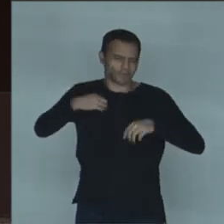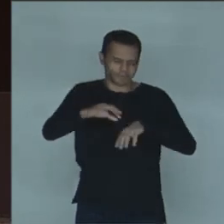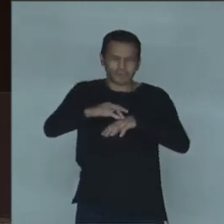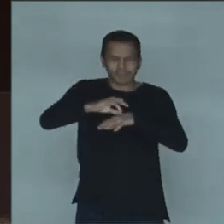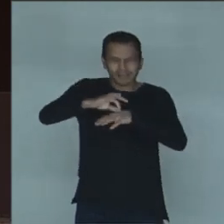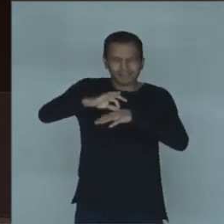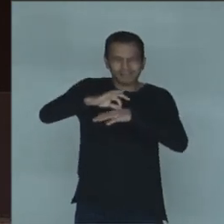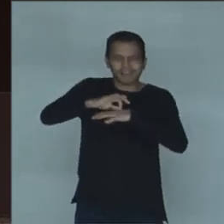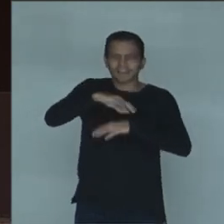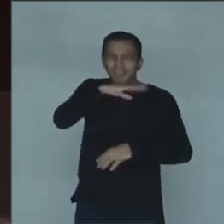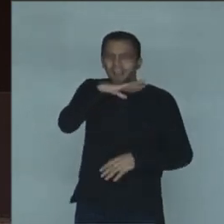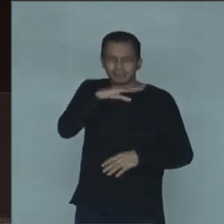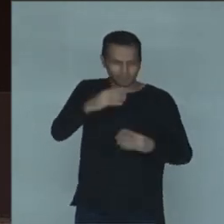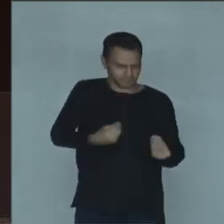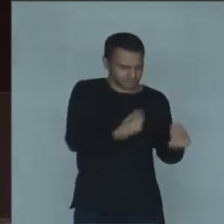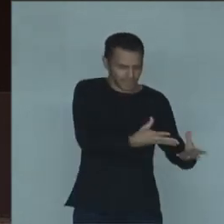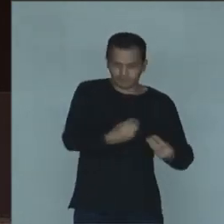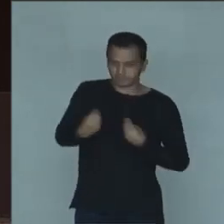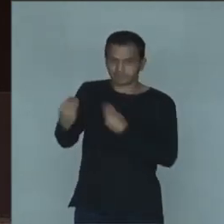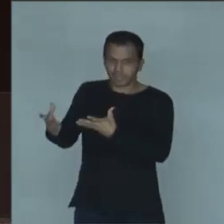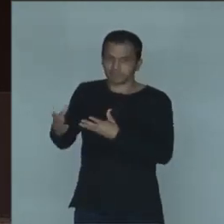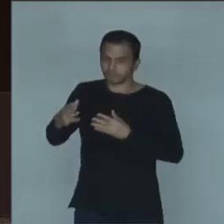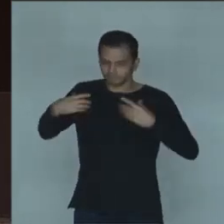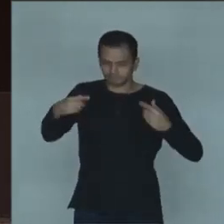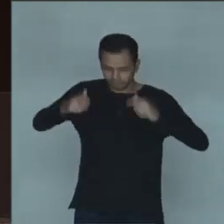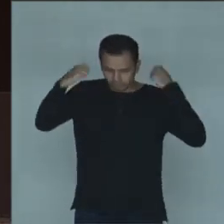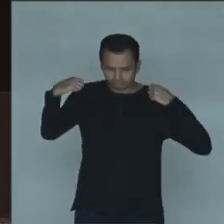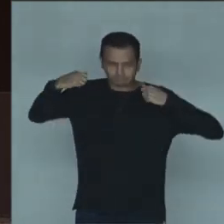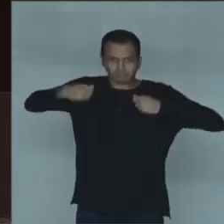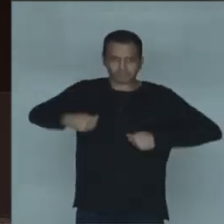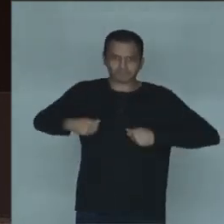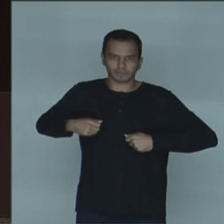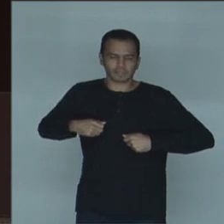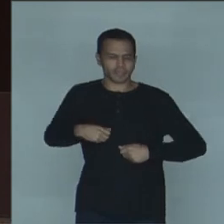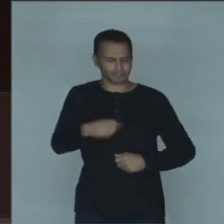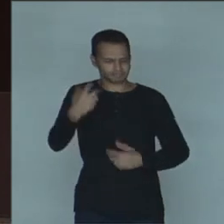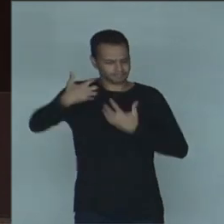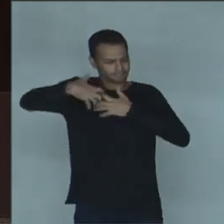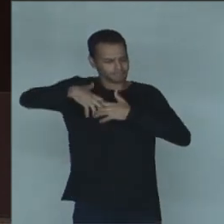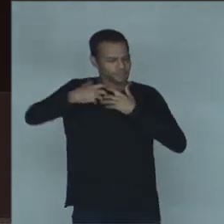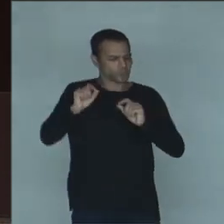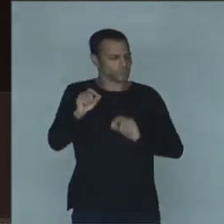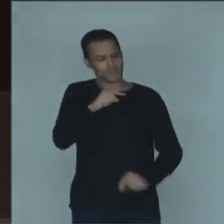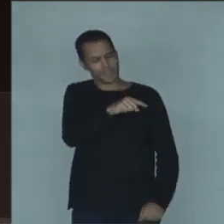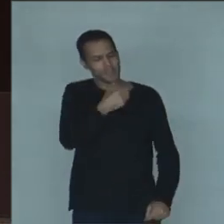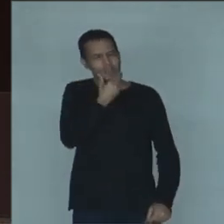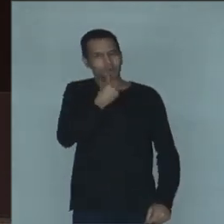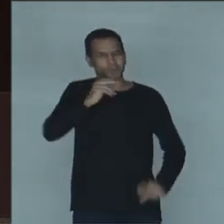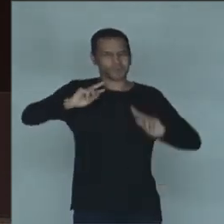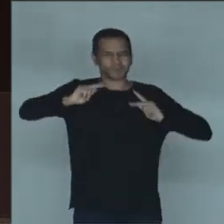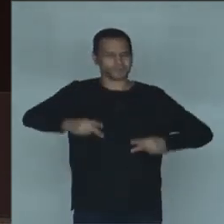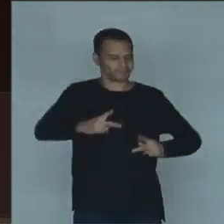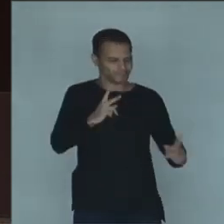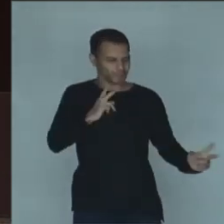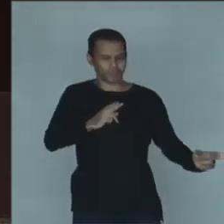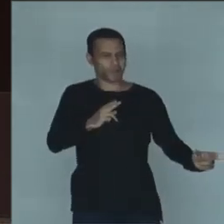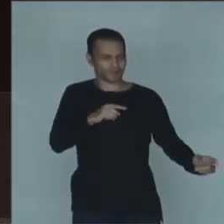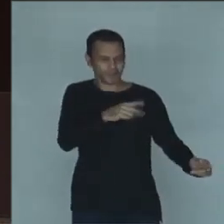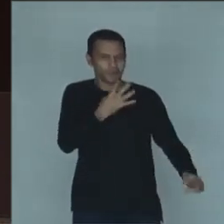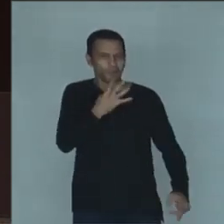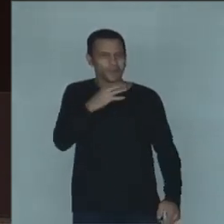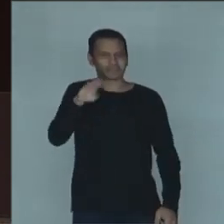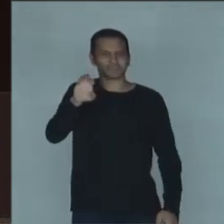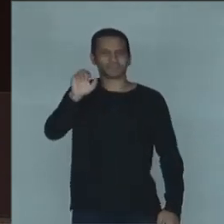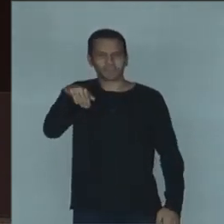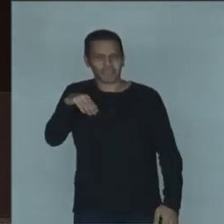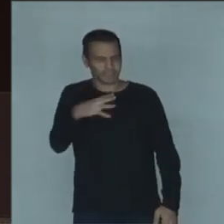agora o homem se tornou como um de nós conhecendo o bem eo mal não se deve pois permitir que ele